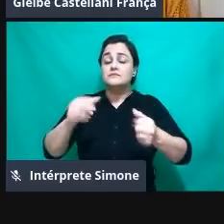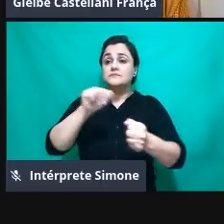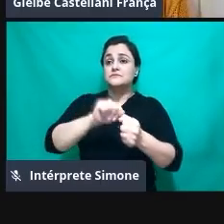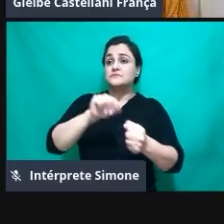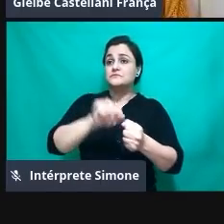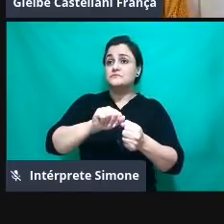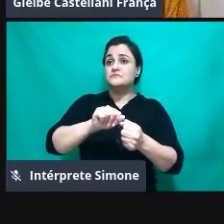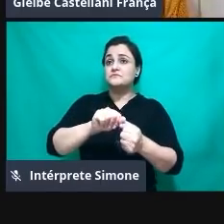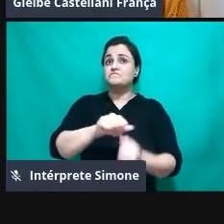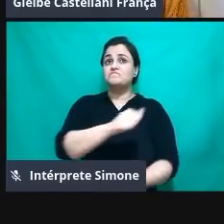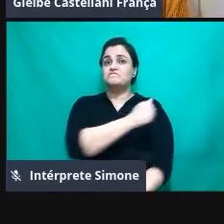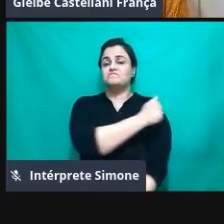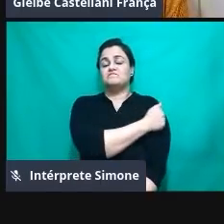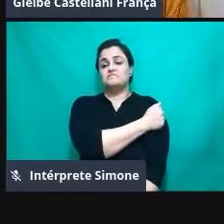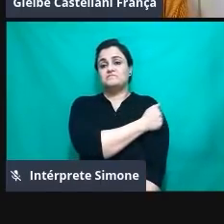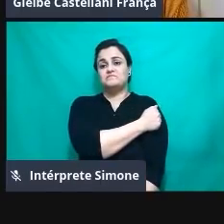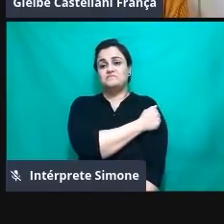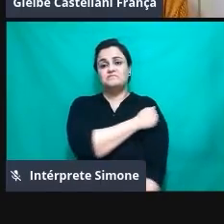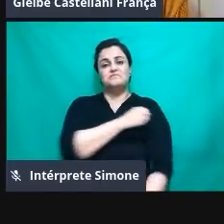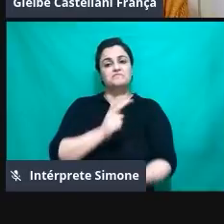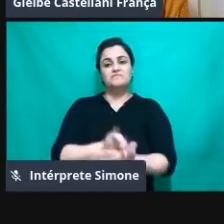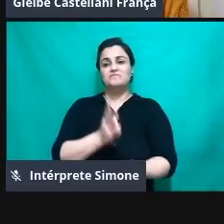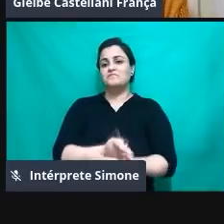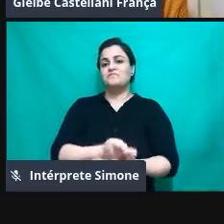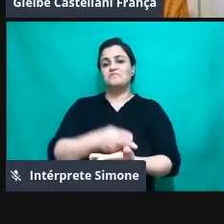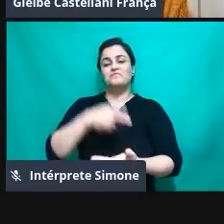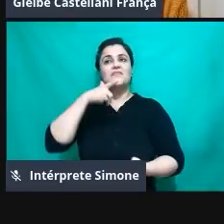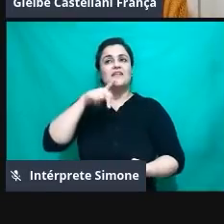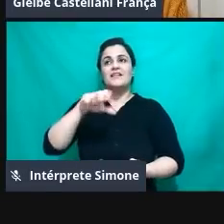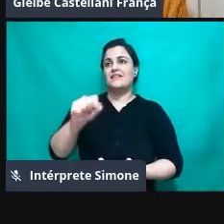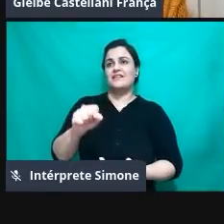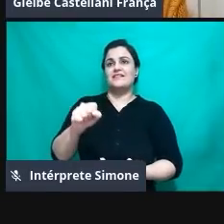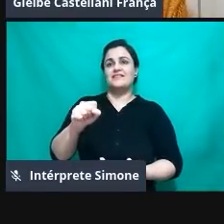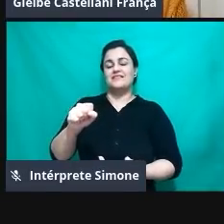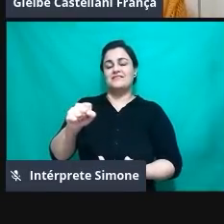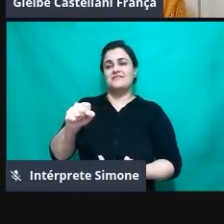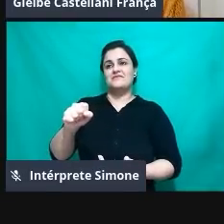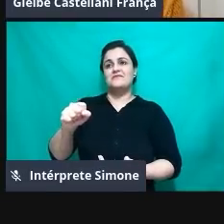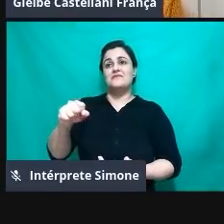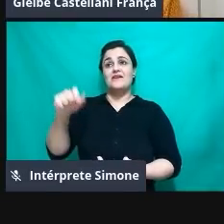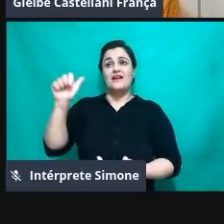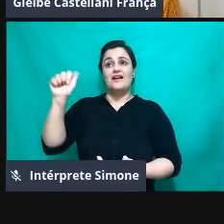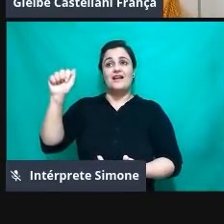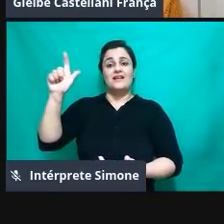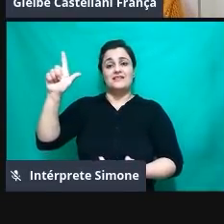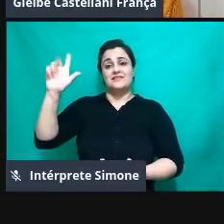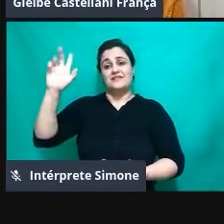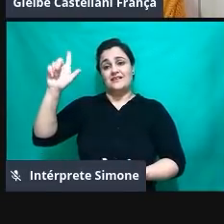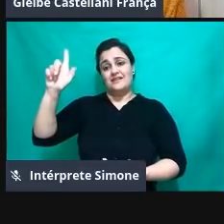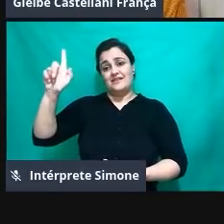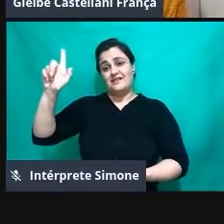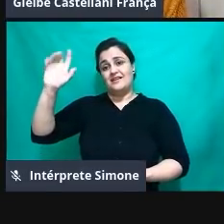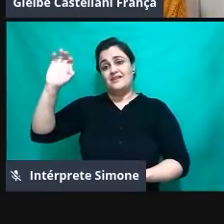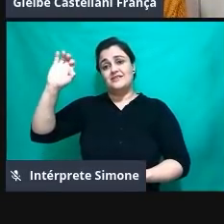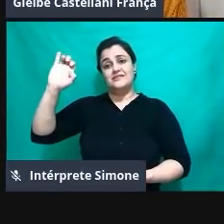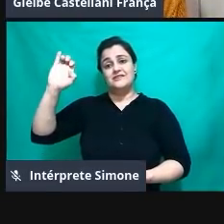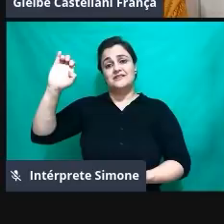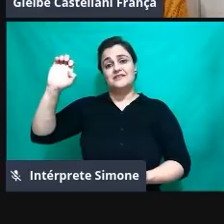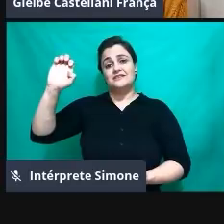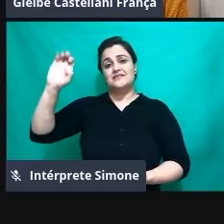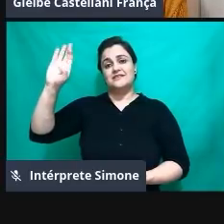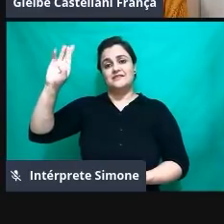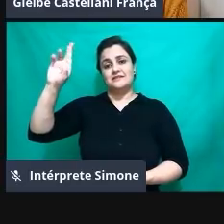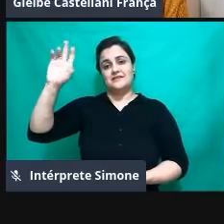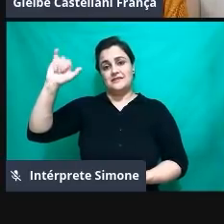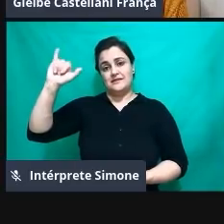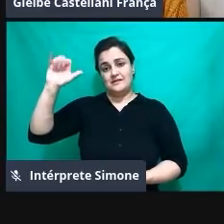ele está trabalhando a linguagem algébrica já. Porém, antes dessa linguagem